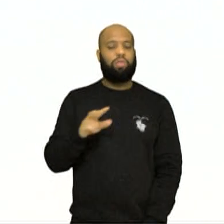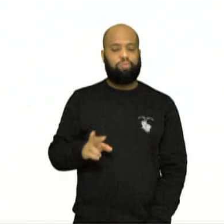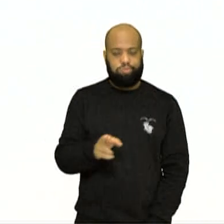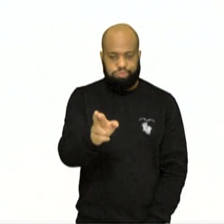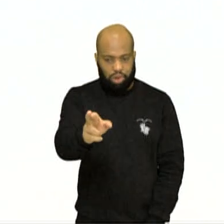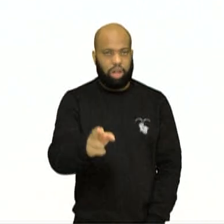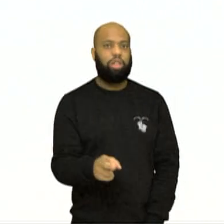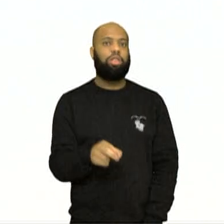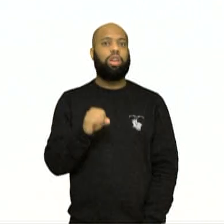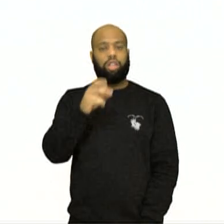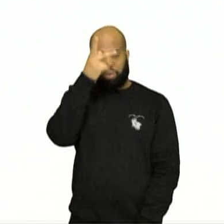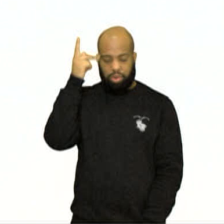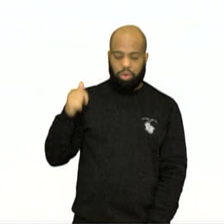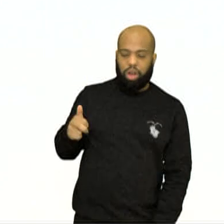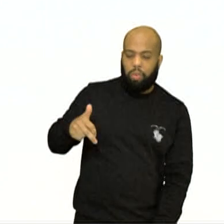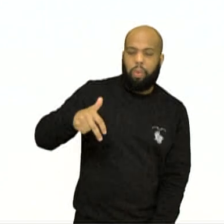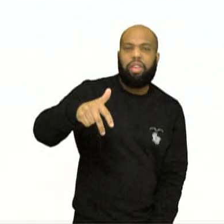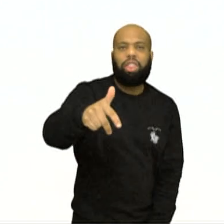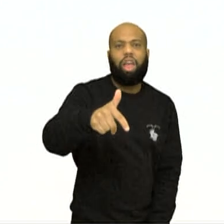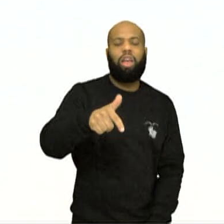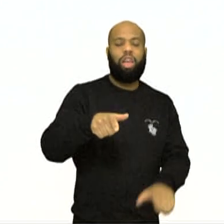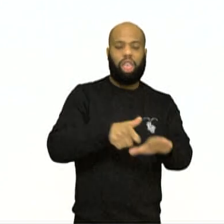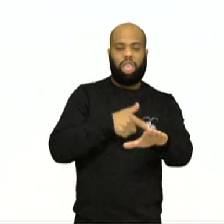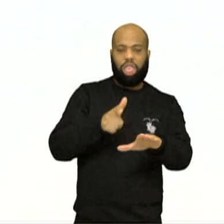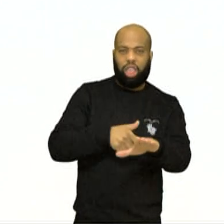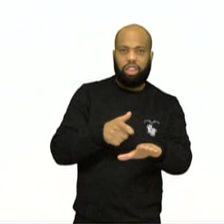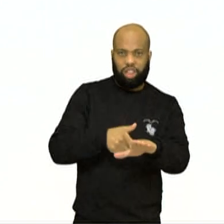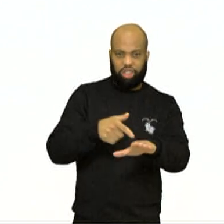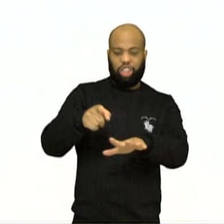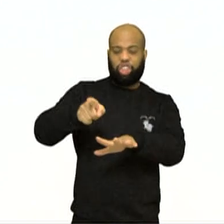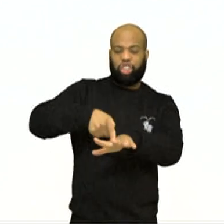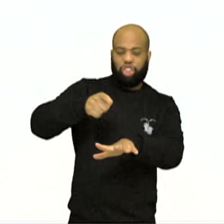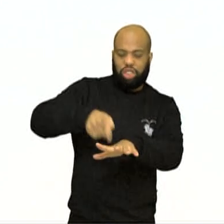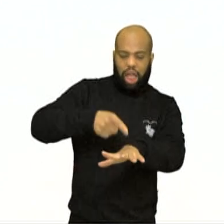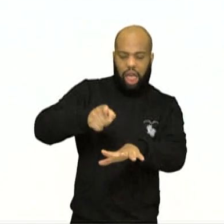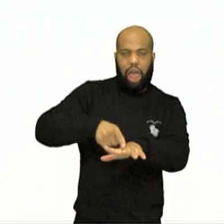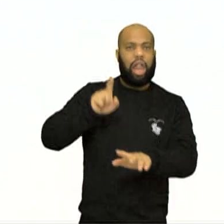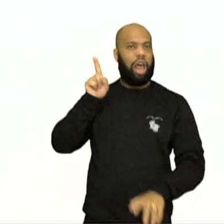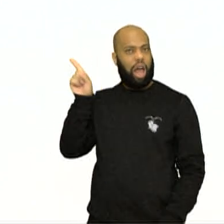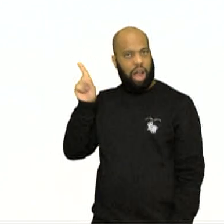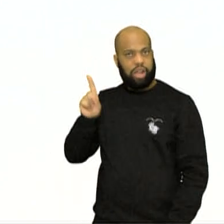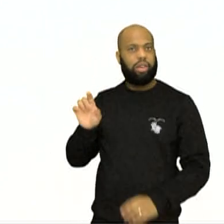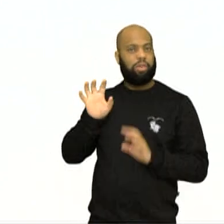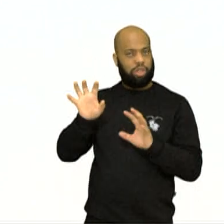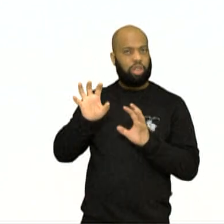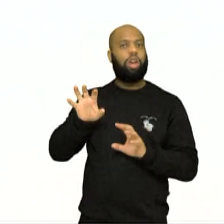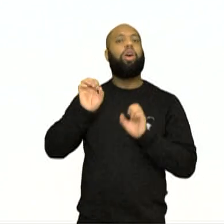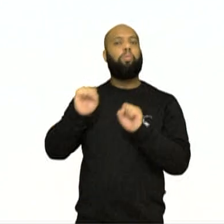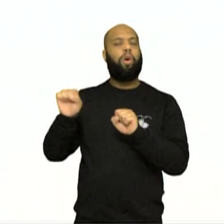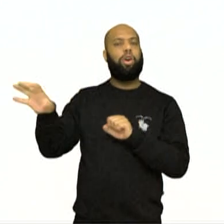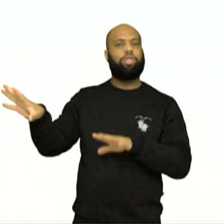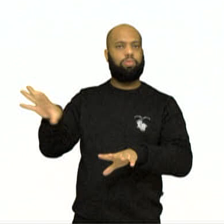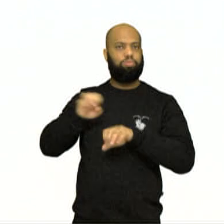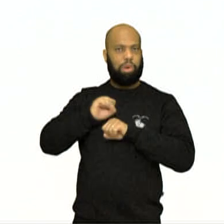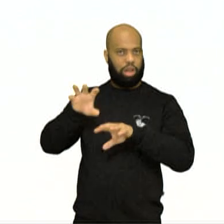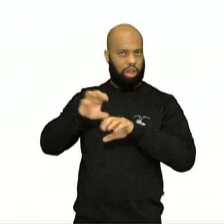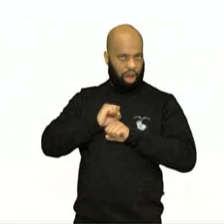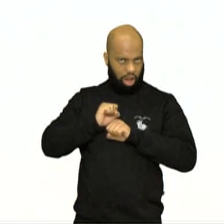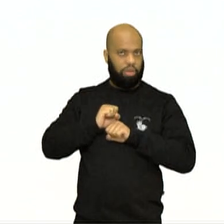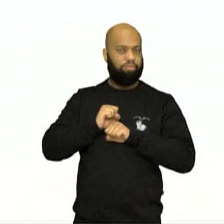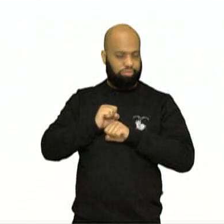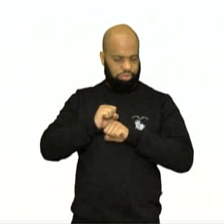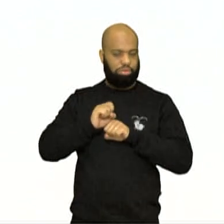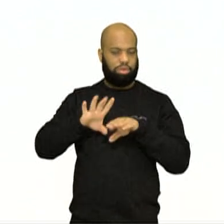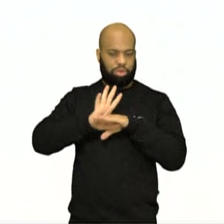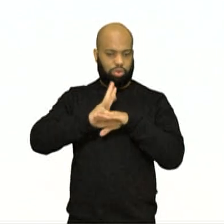andando descalça, de chinelo, nessa região podem contrair a leptospirose.